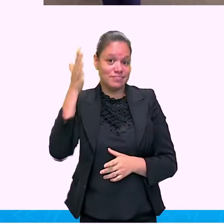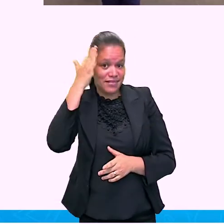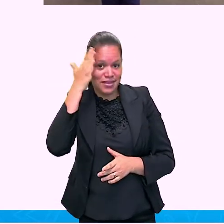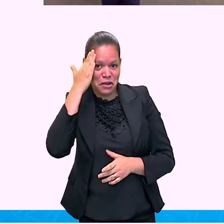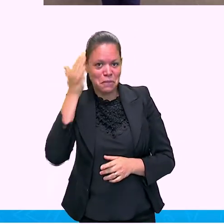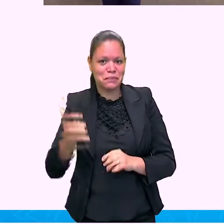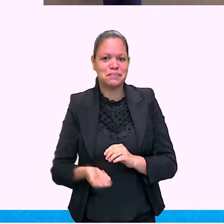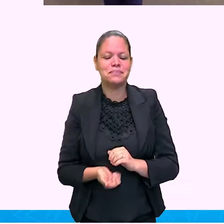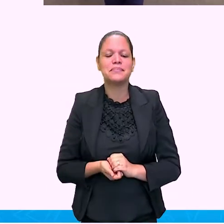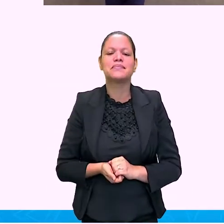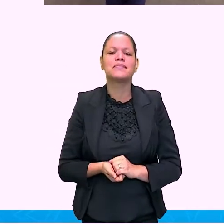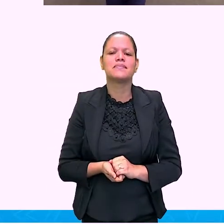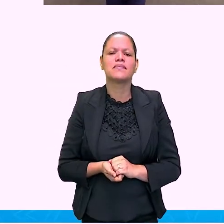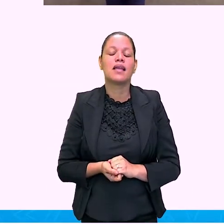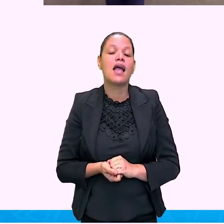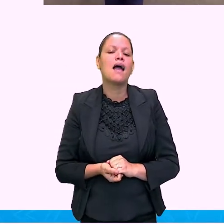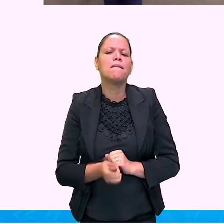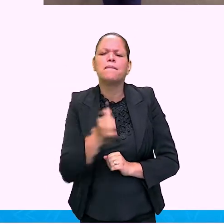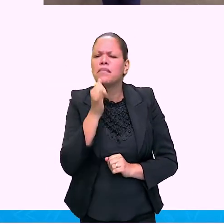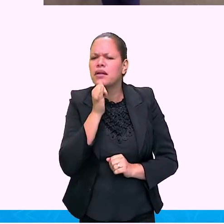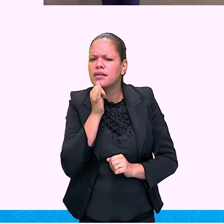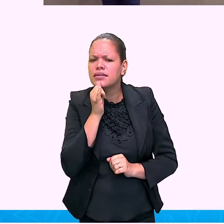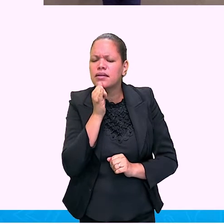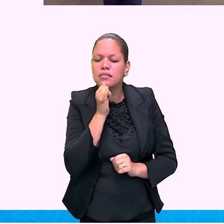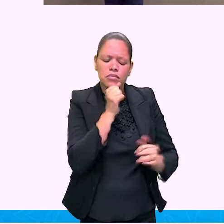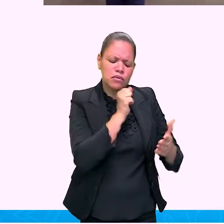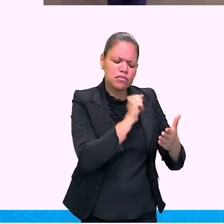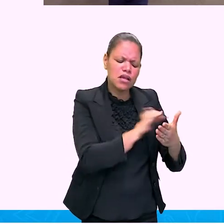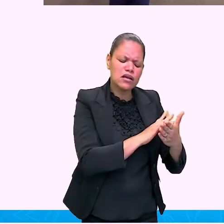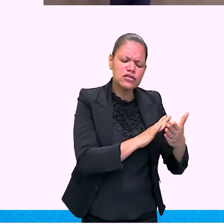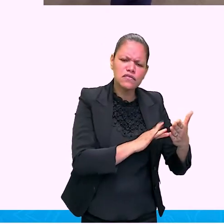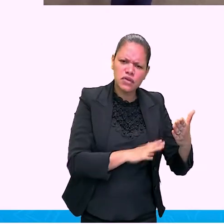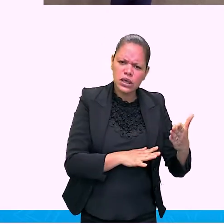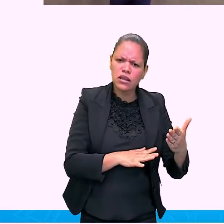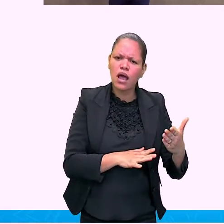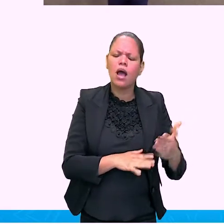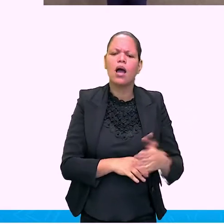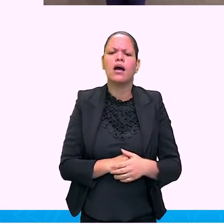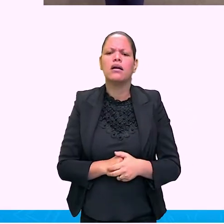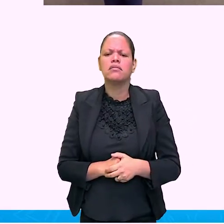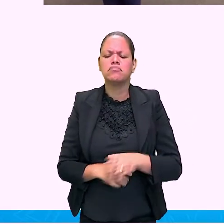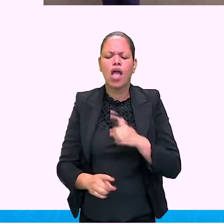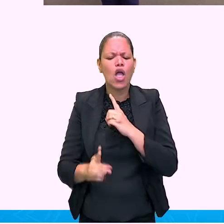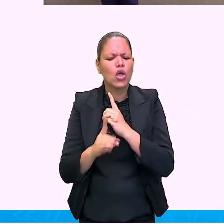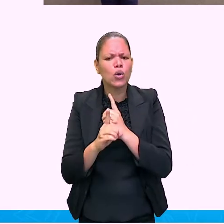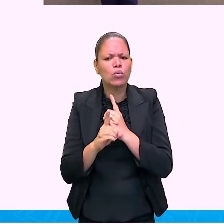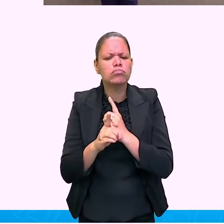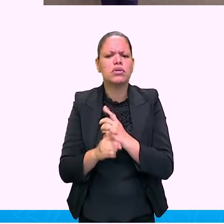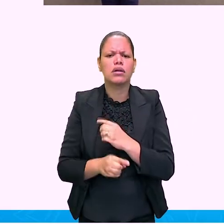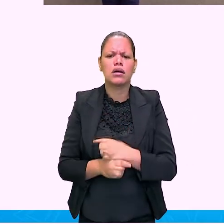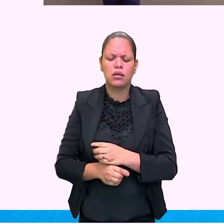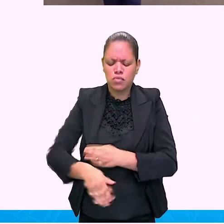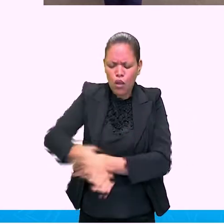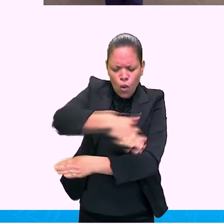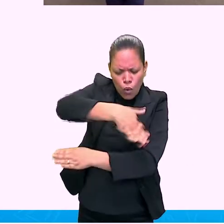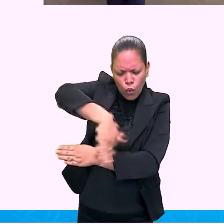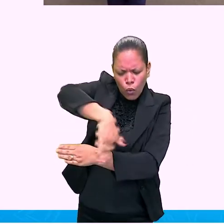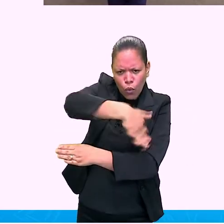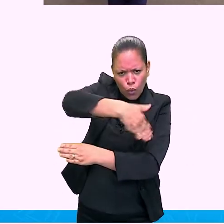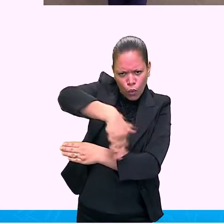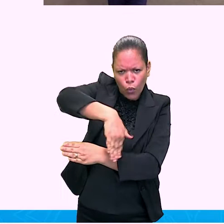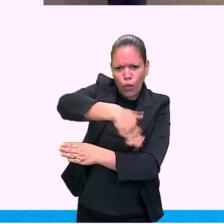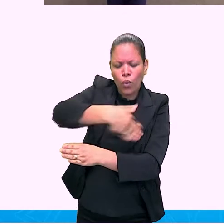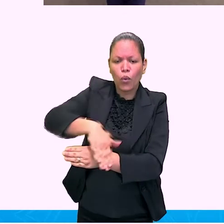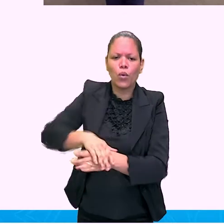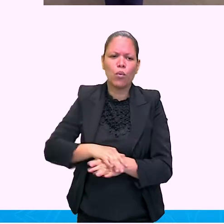de posição, nós vemos muitas ruas paralelas, rua na diagonal, rua na horizontal.